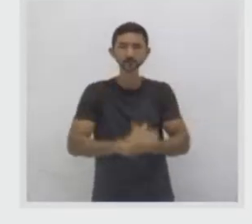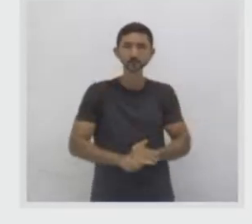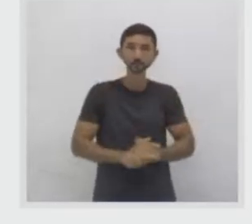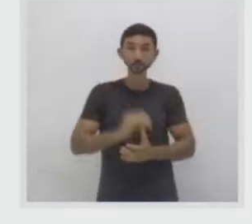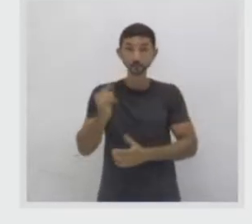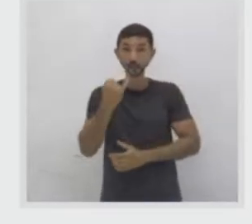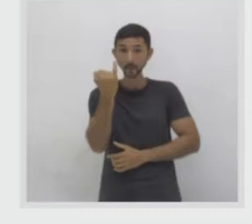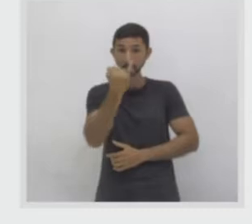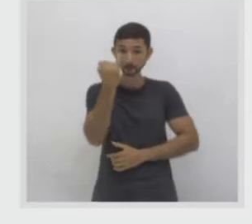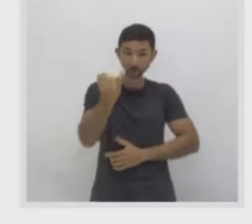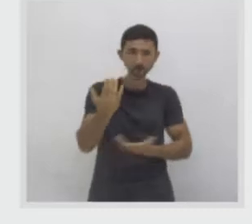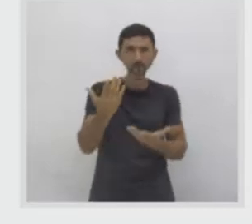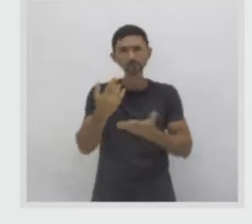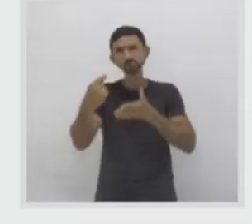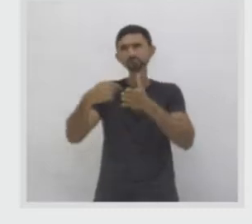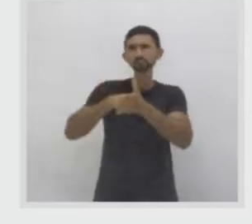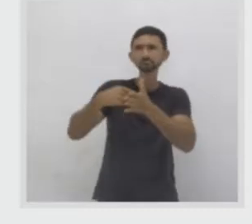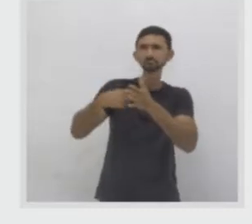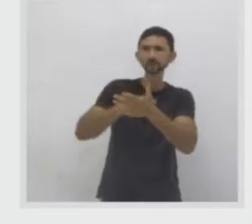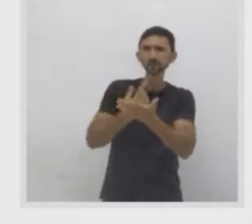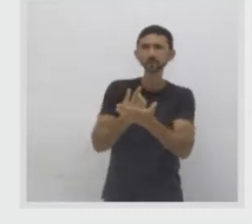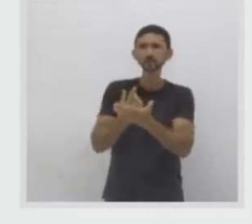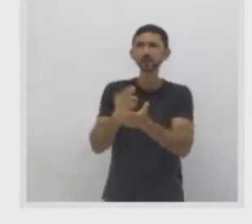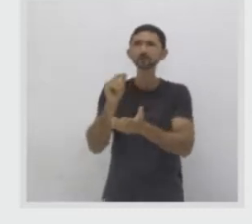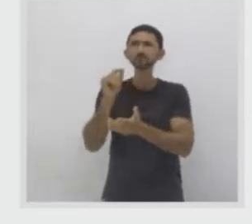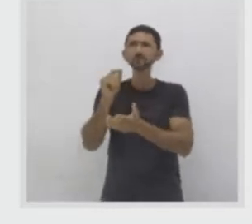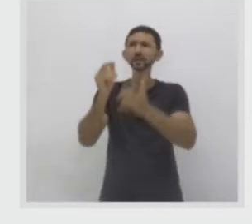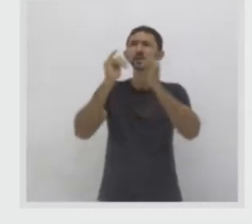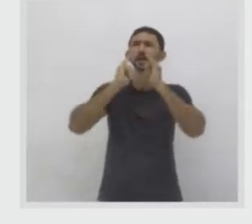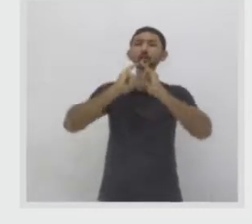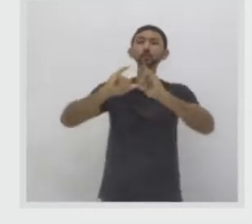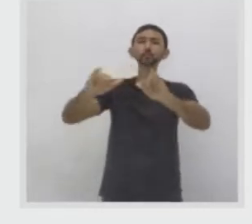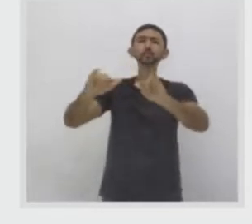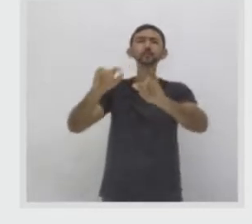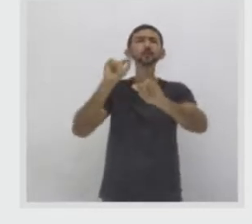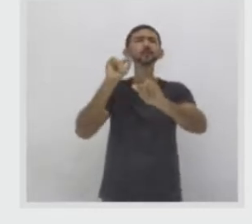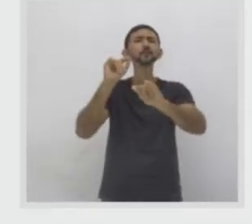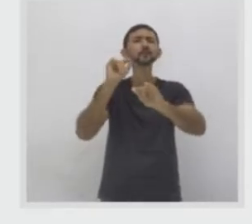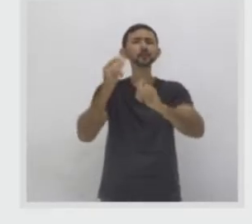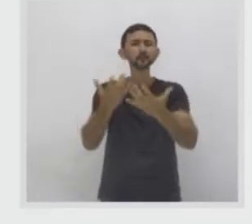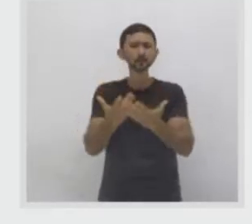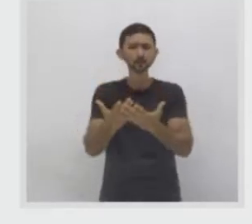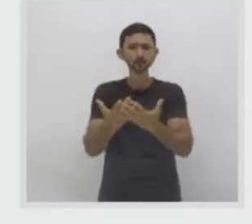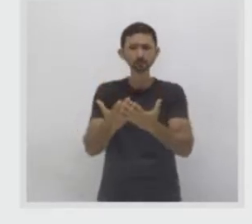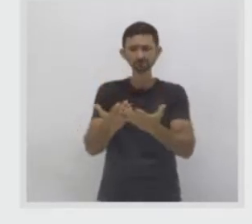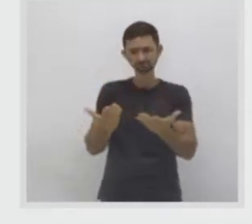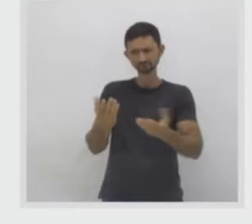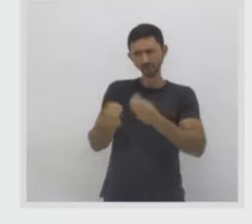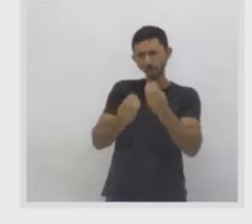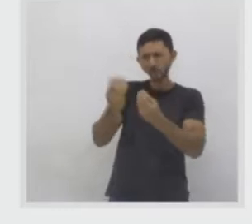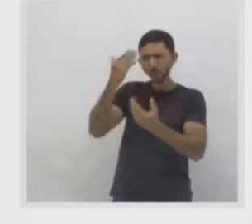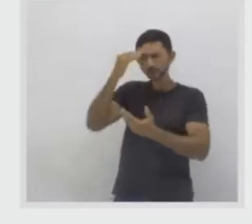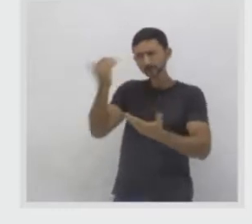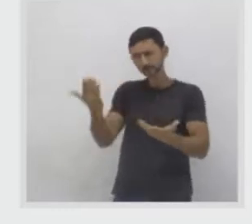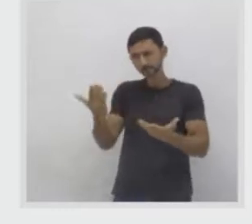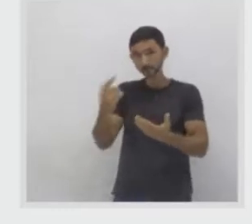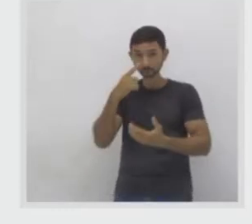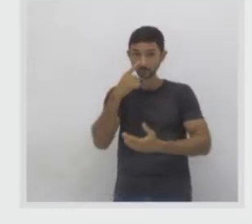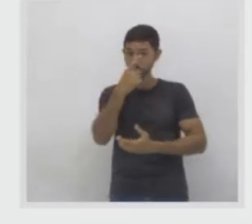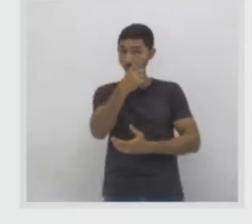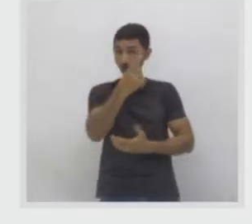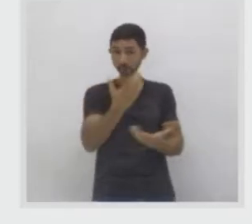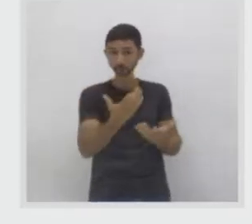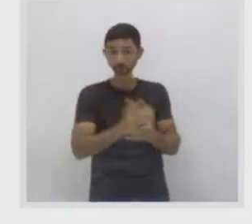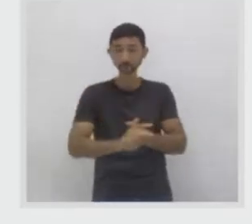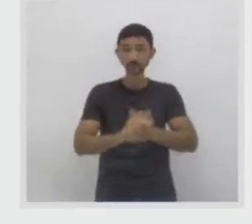nós vamos se perguntar: quem é o anunciante? Como é que eu vou saber? Você está vendo